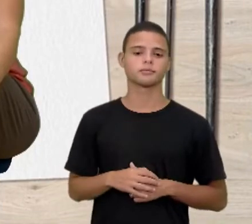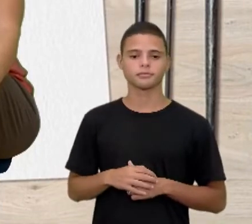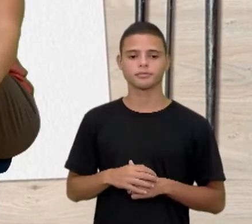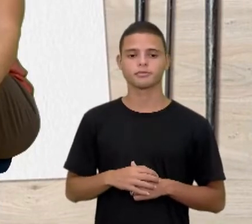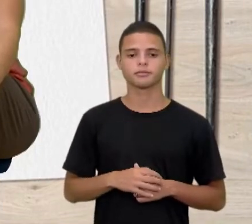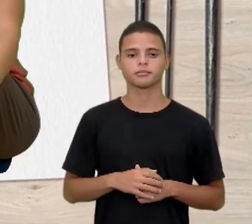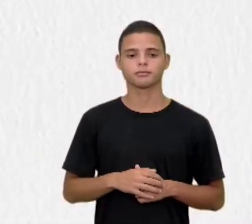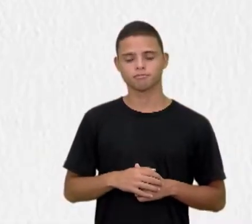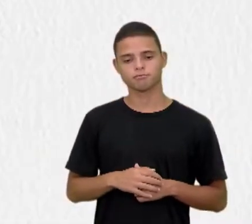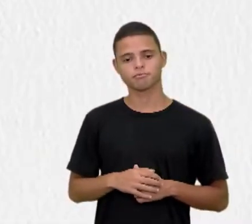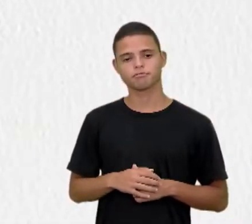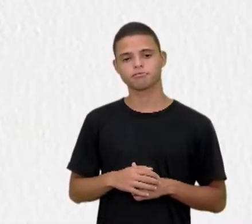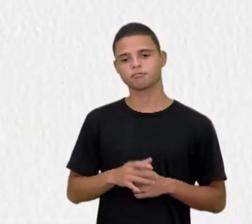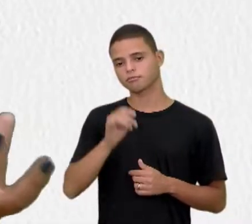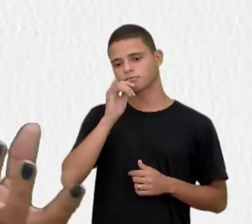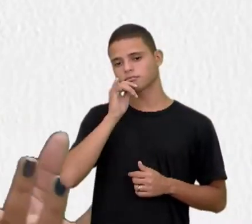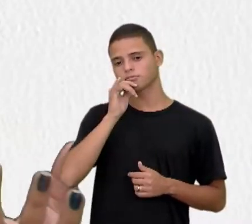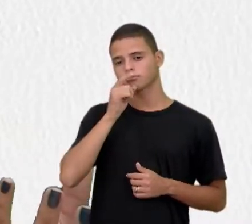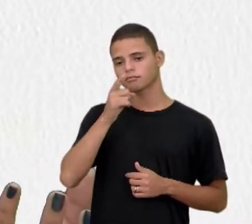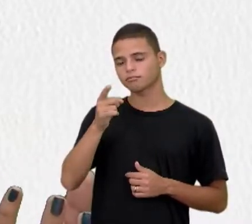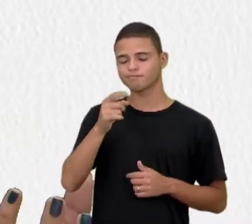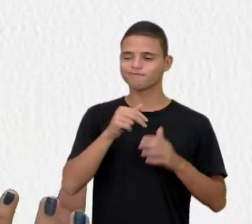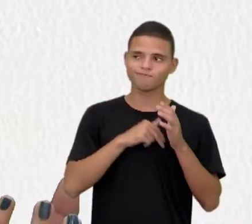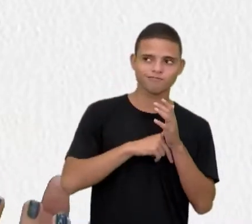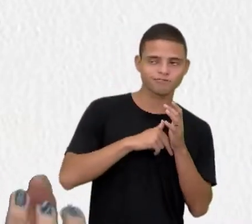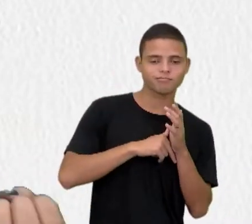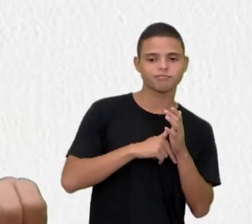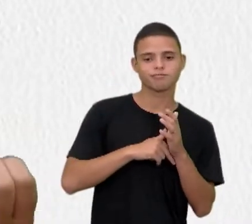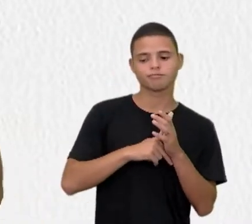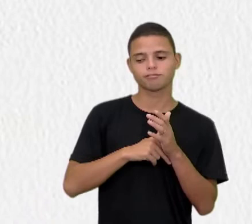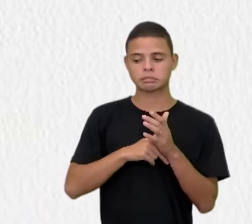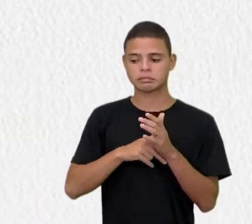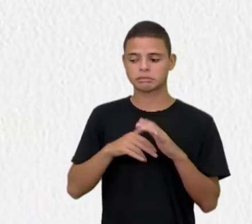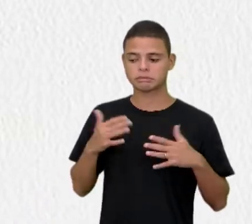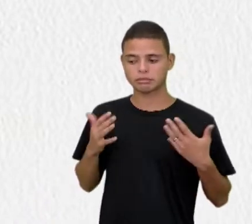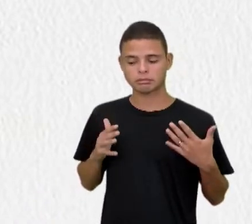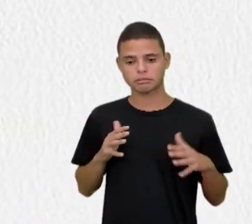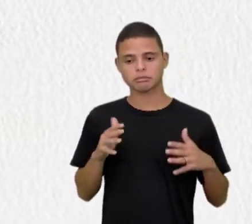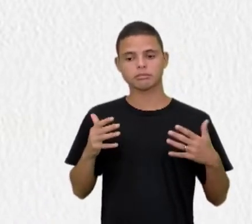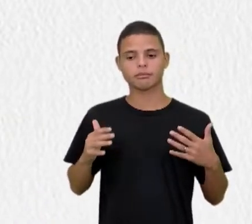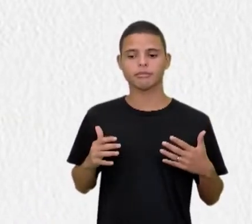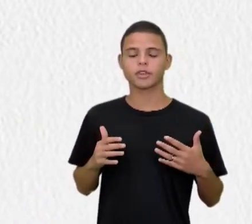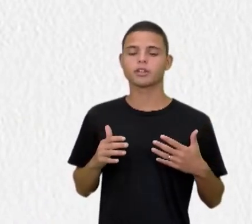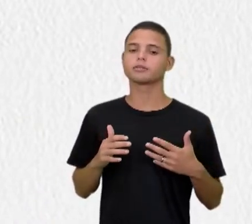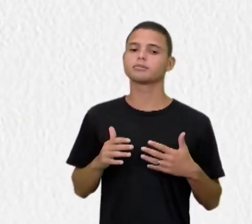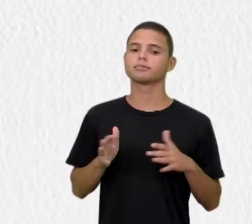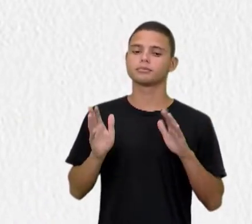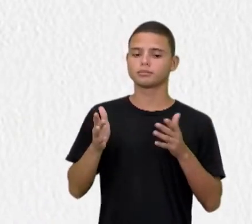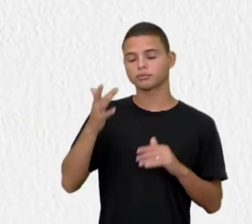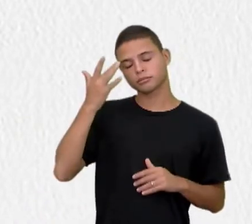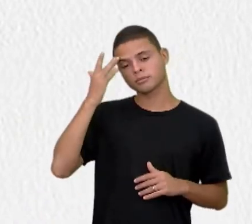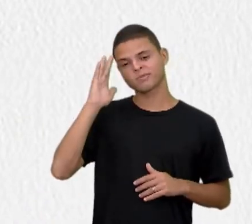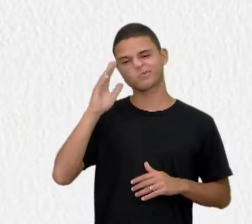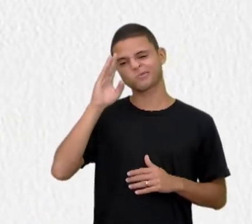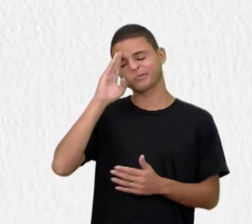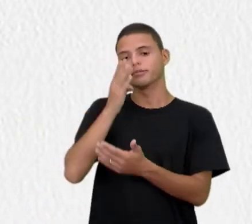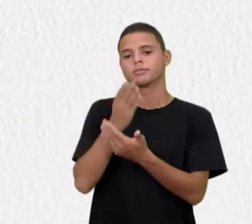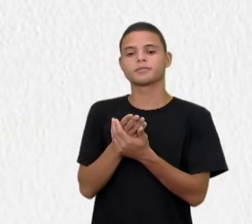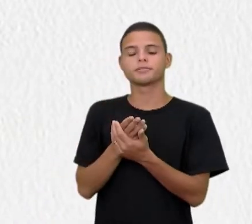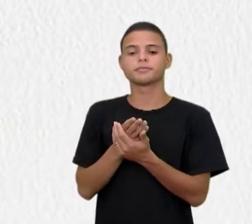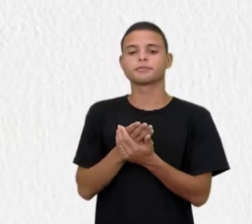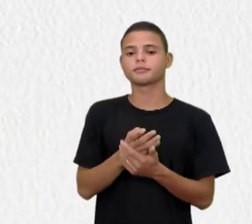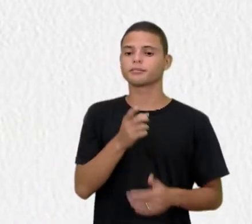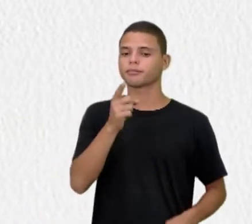áudio que vai te remeter a um mistério, a um suspense, né? Então, eu acredito que a forma